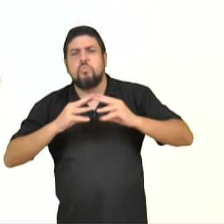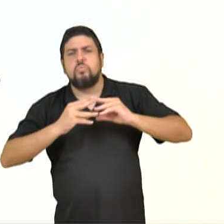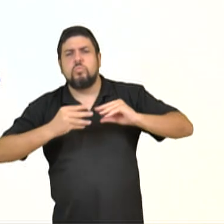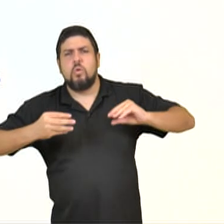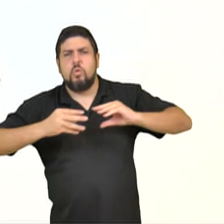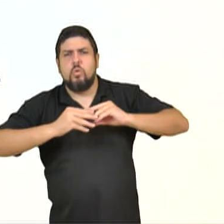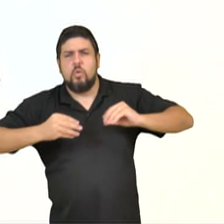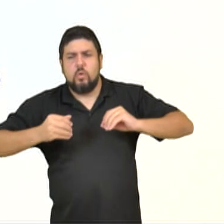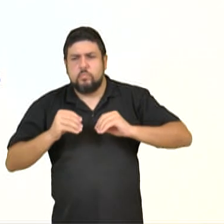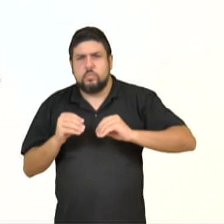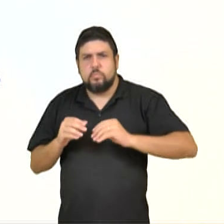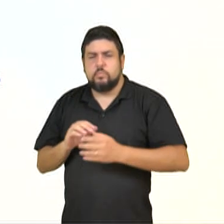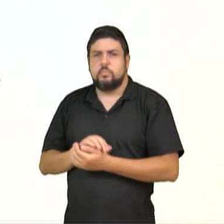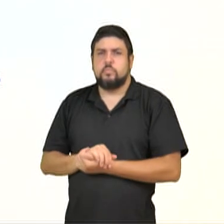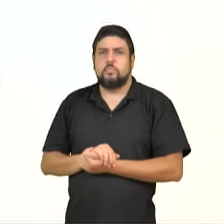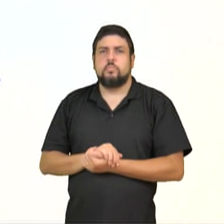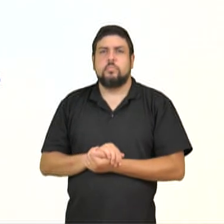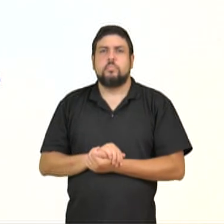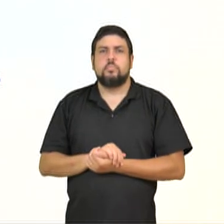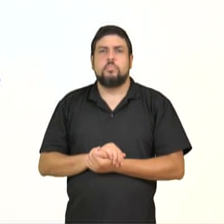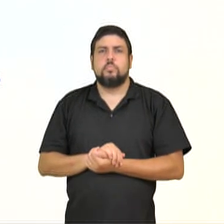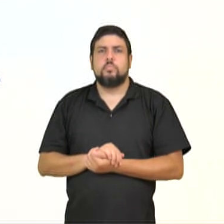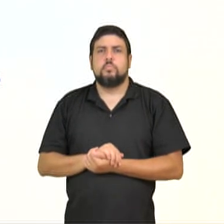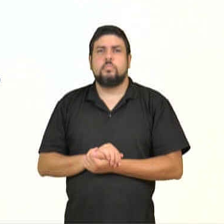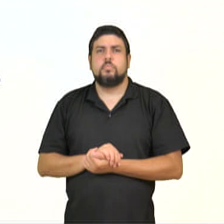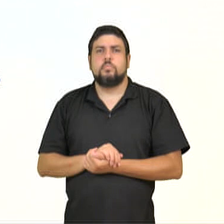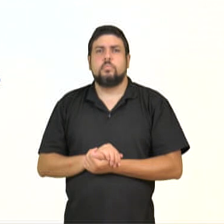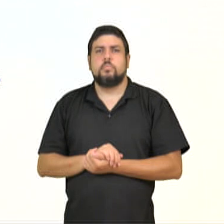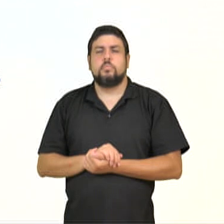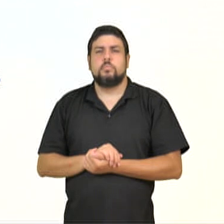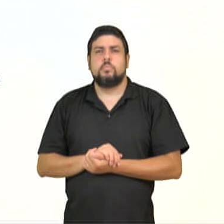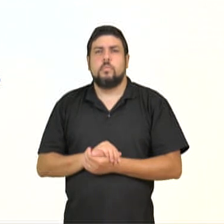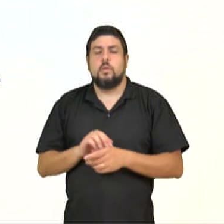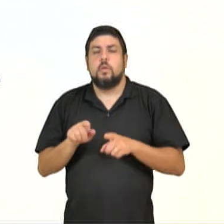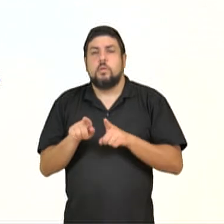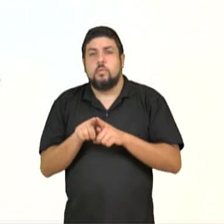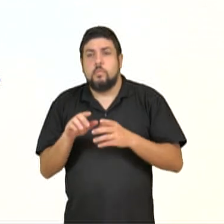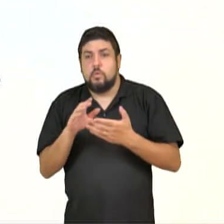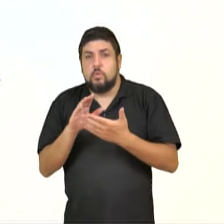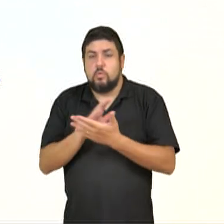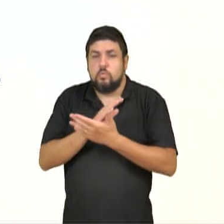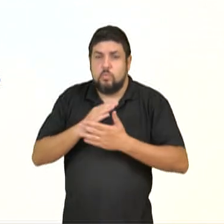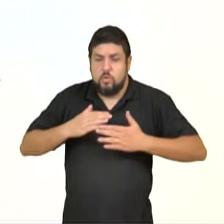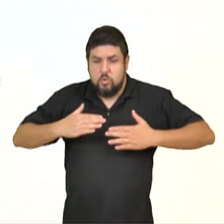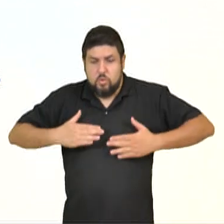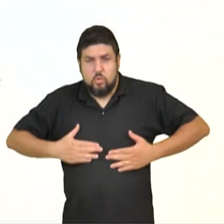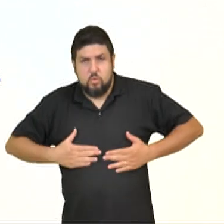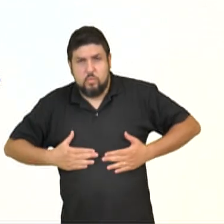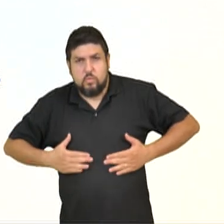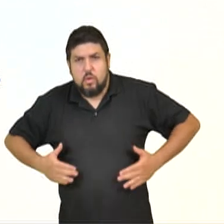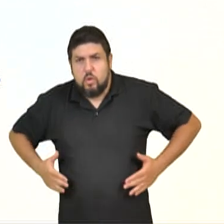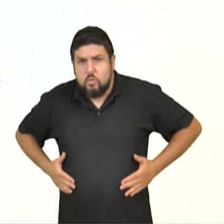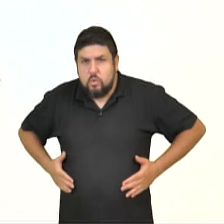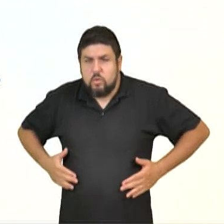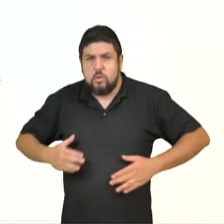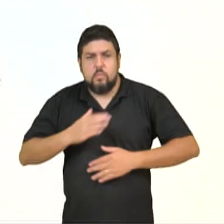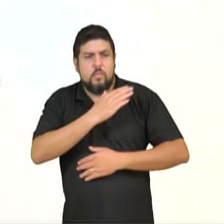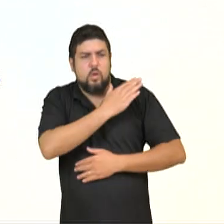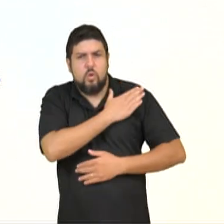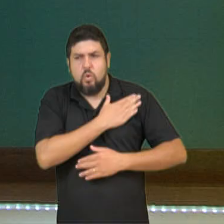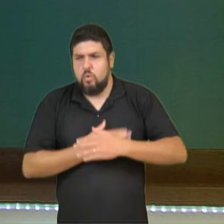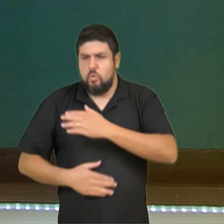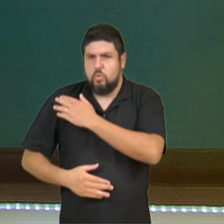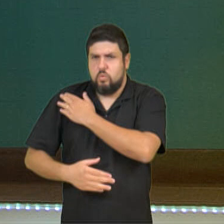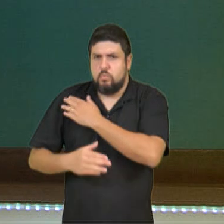as competições. Aí o college partes do corpo, né, que é quadril, coxa, ombro, clavícula, cabeça